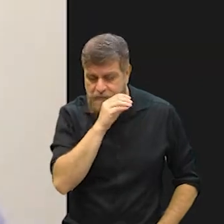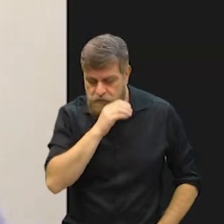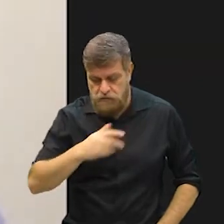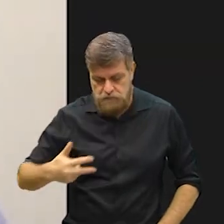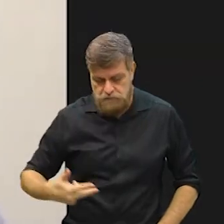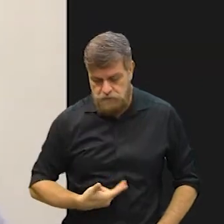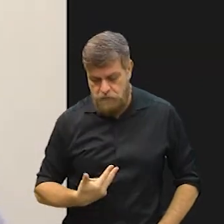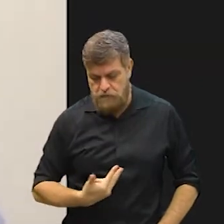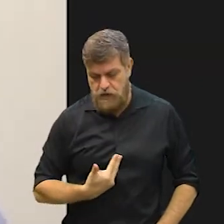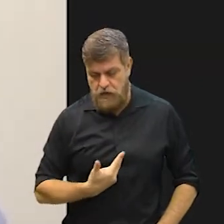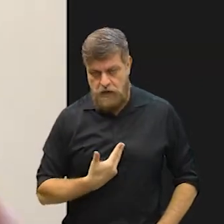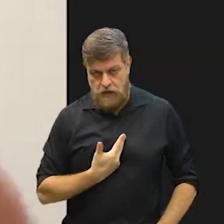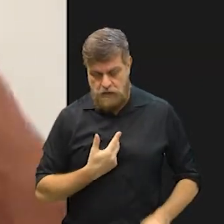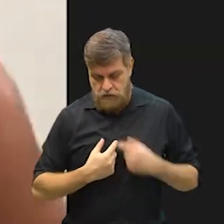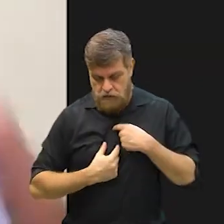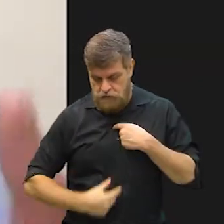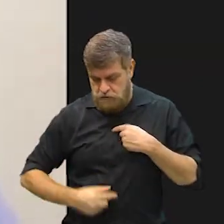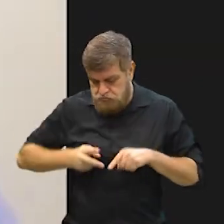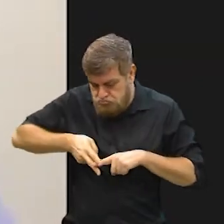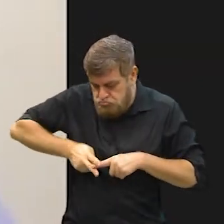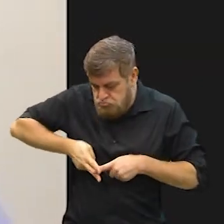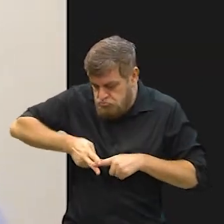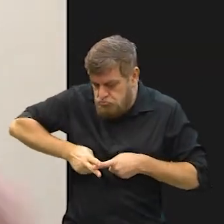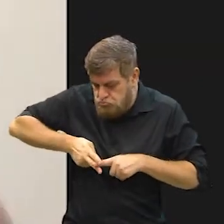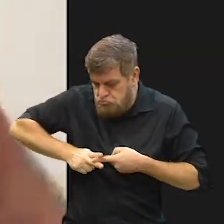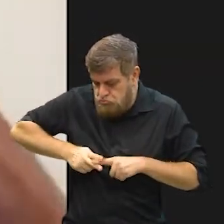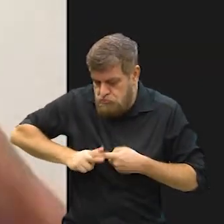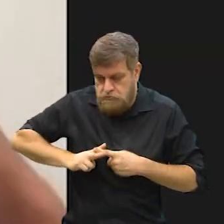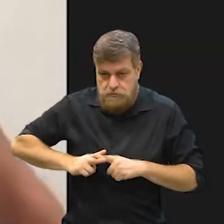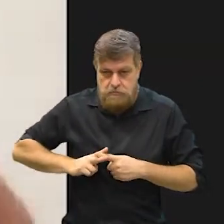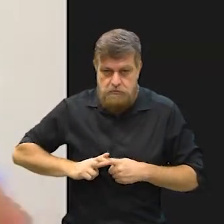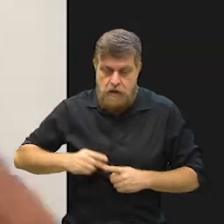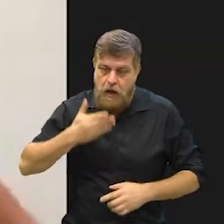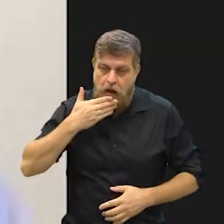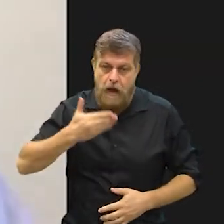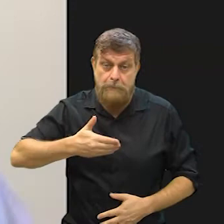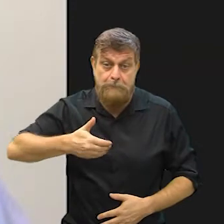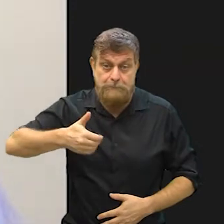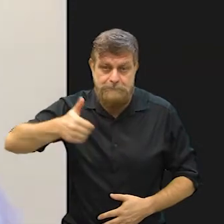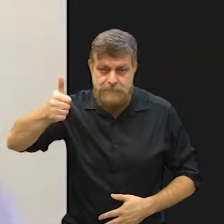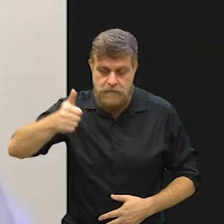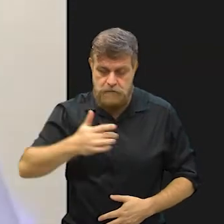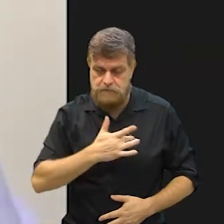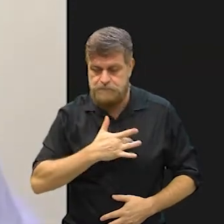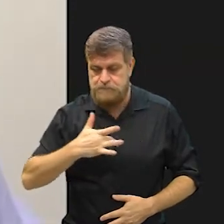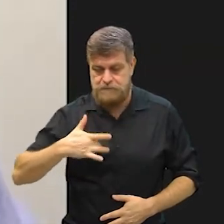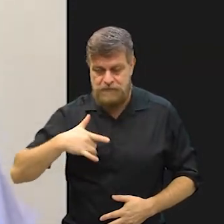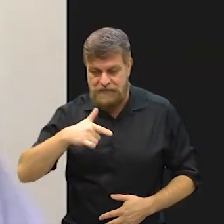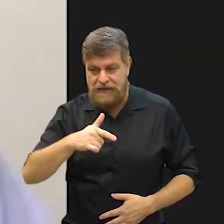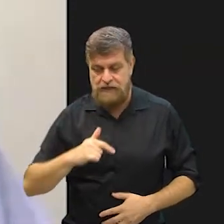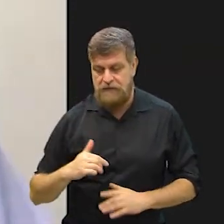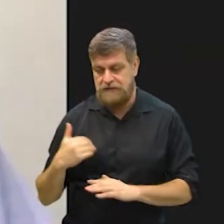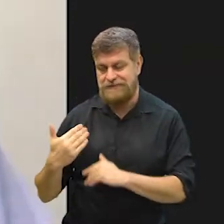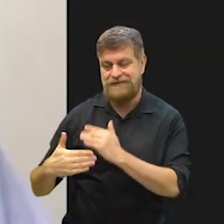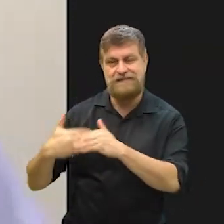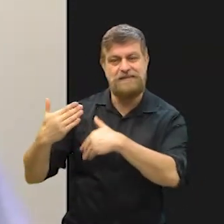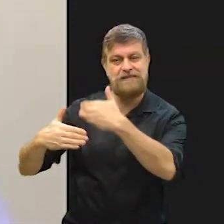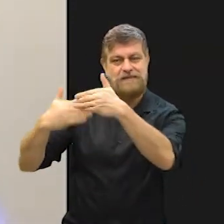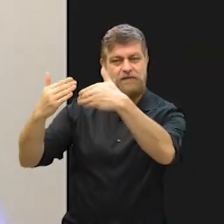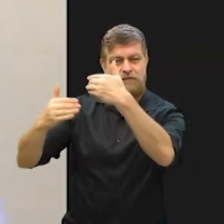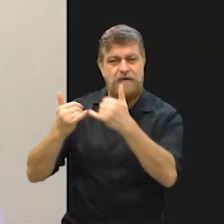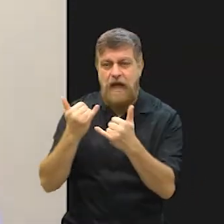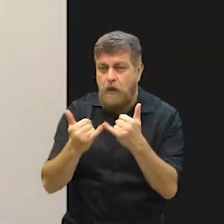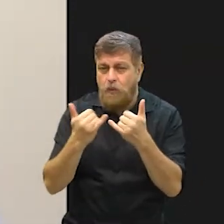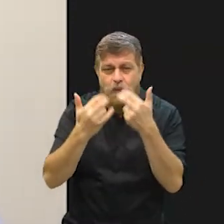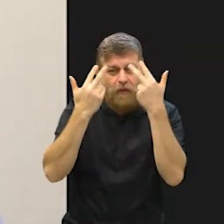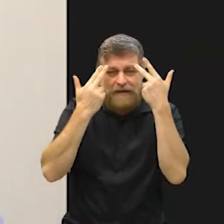ela for operada, maiores são as chances de ela desenvolver muito perto da